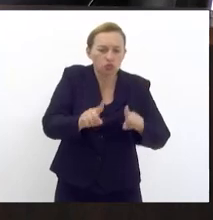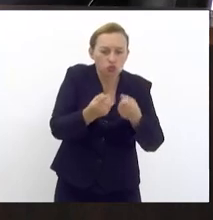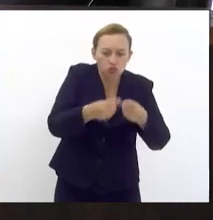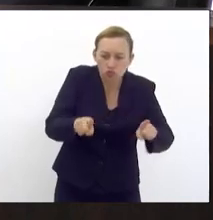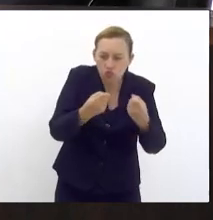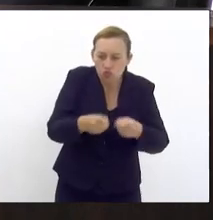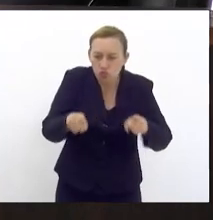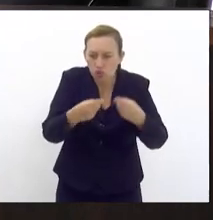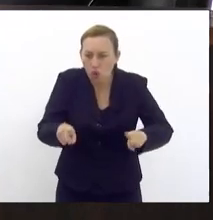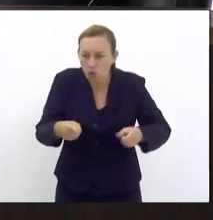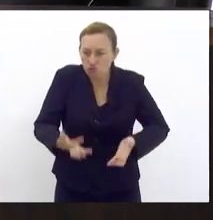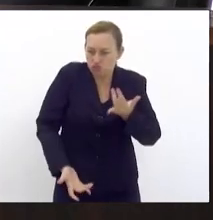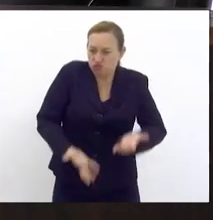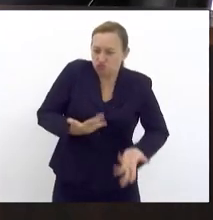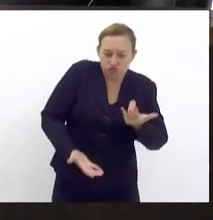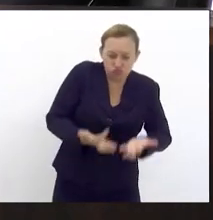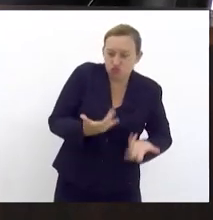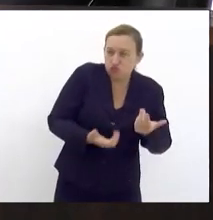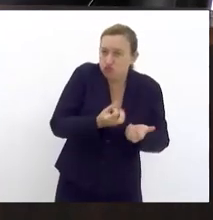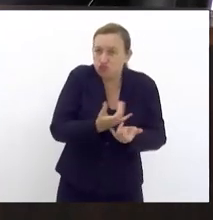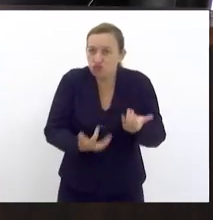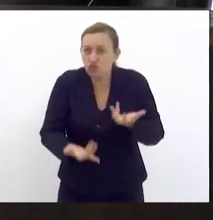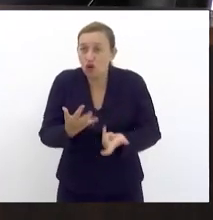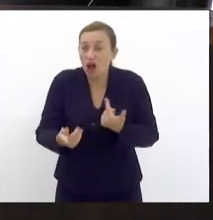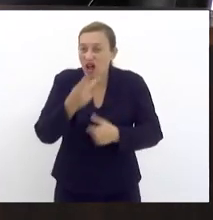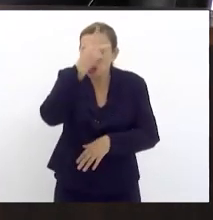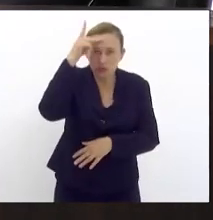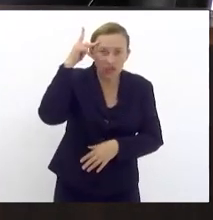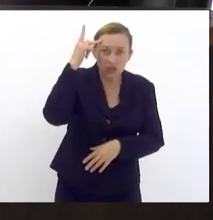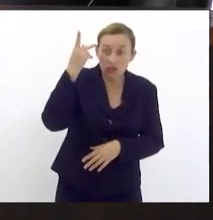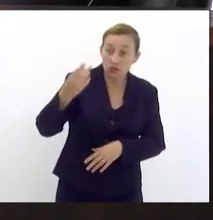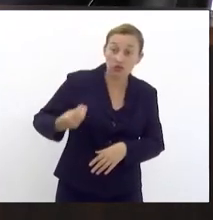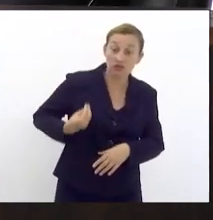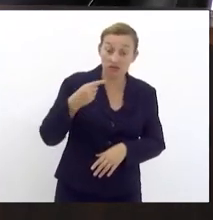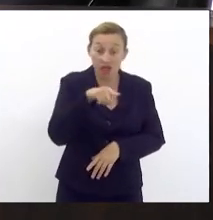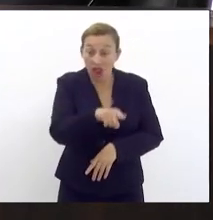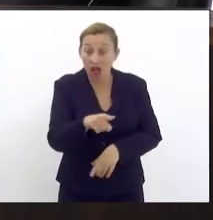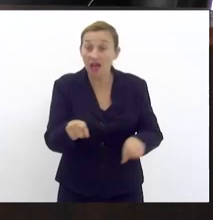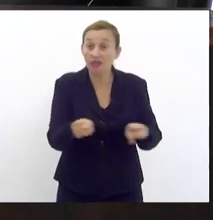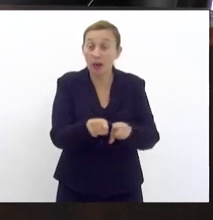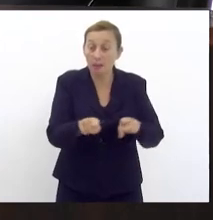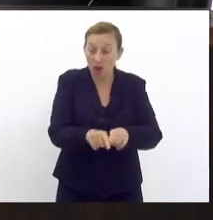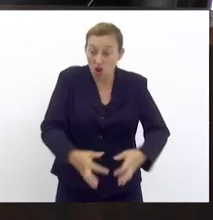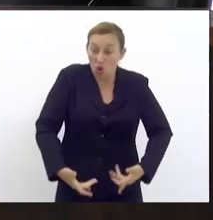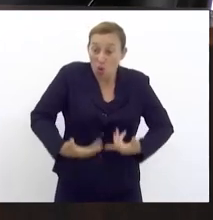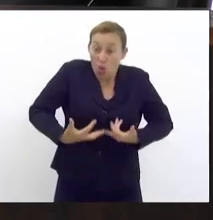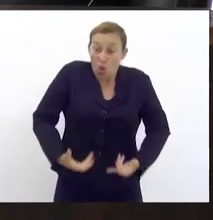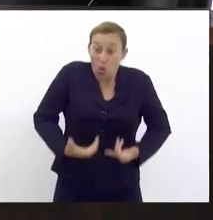um incêndio com uma das pessoas que estavam lá presentes também, teve uma queimadura de